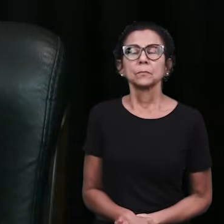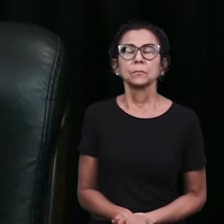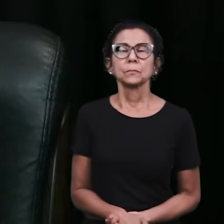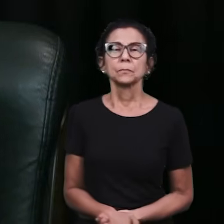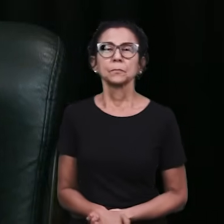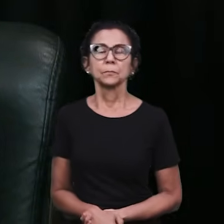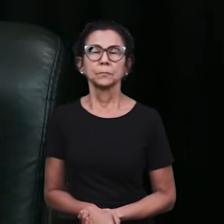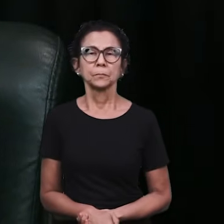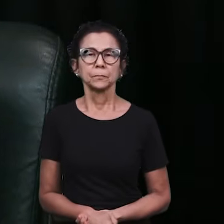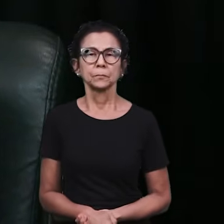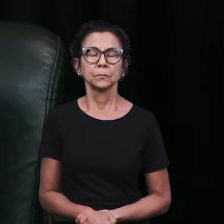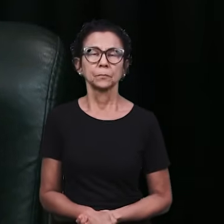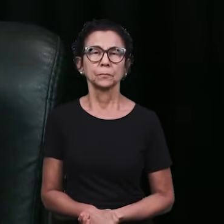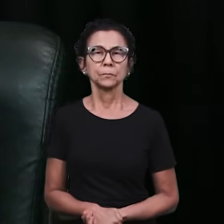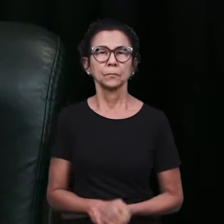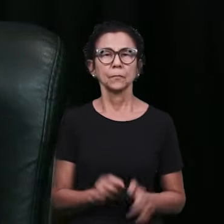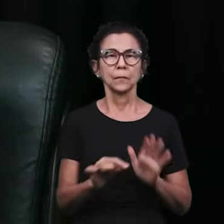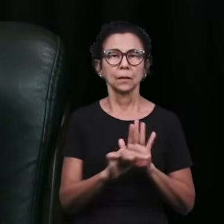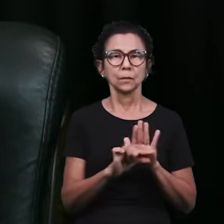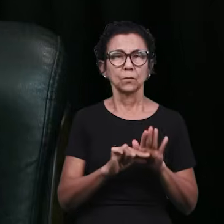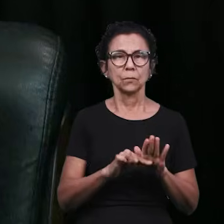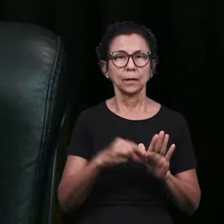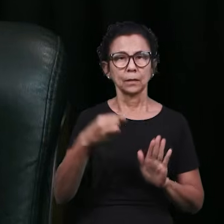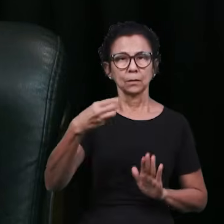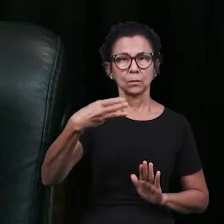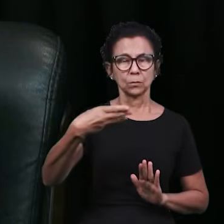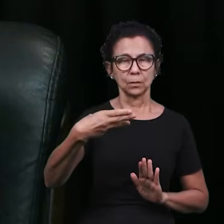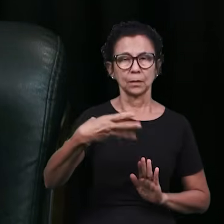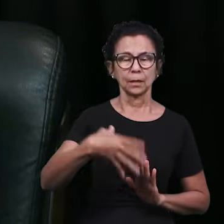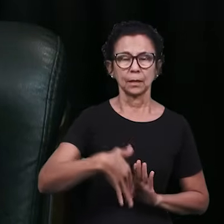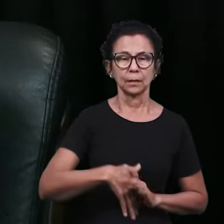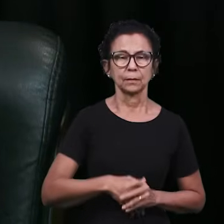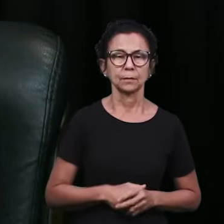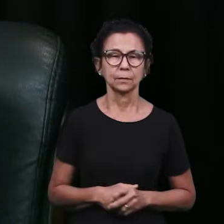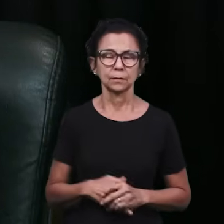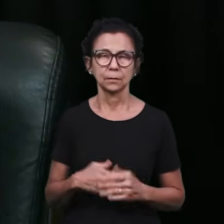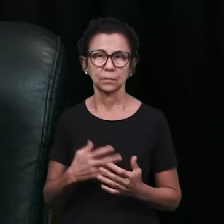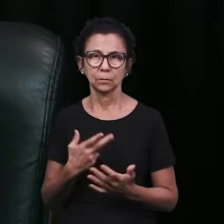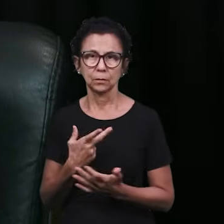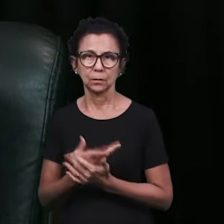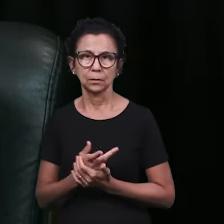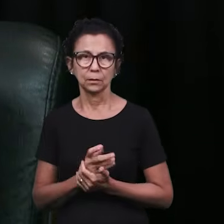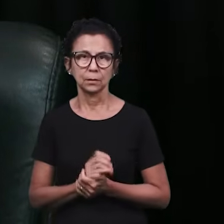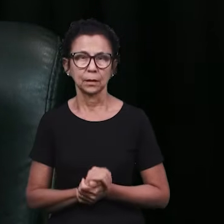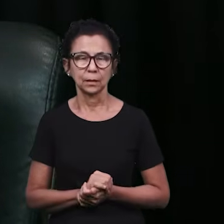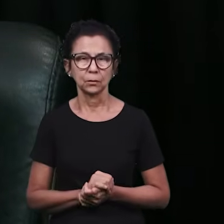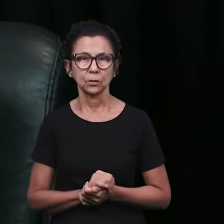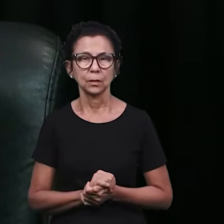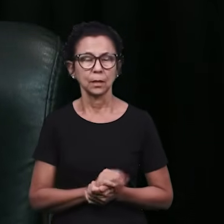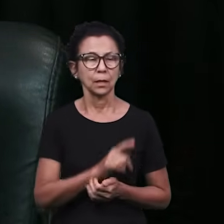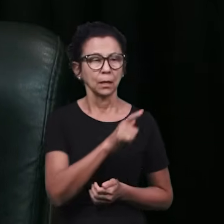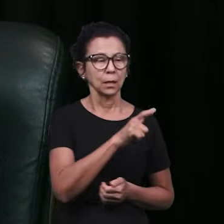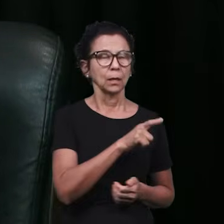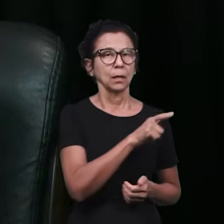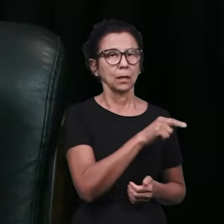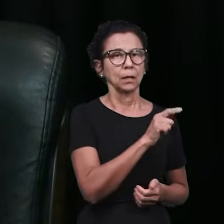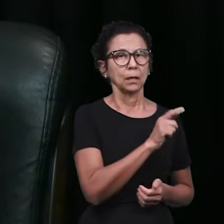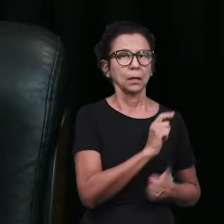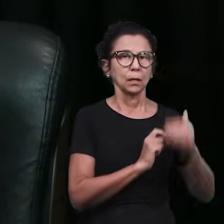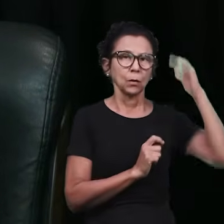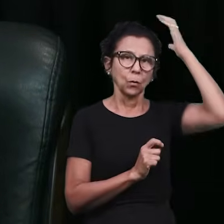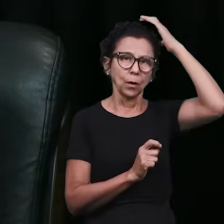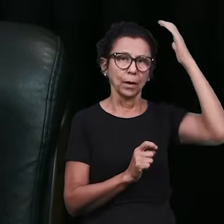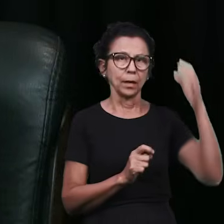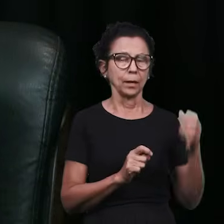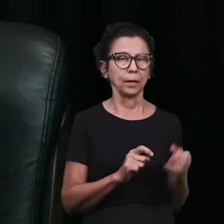verso 3, Josafá ele é convidado por Acabe para ir para Ramote de Gileade. Foi quando